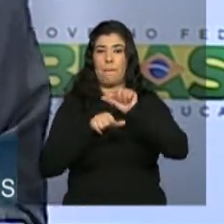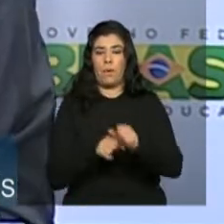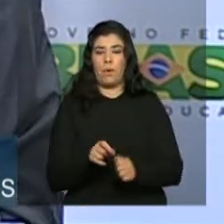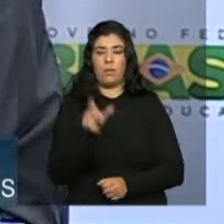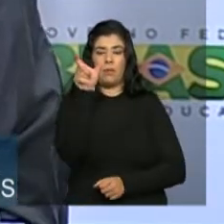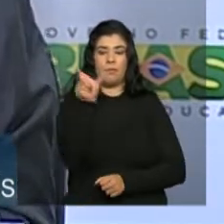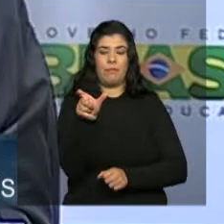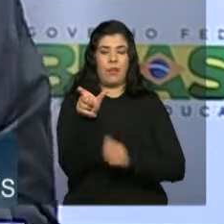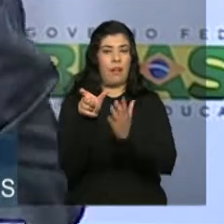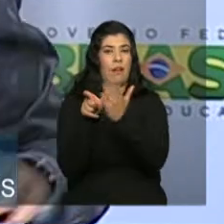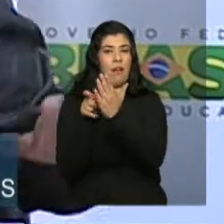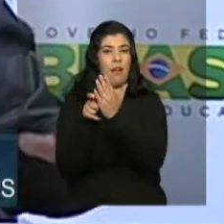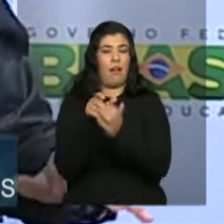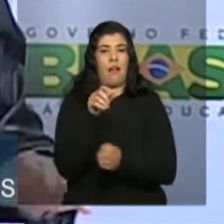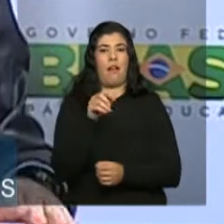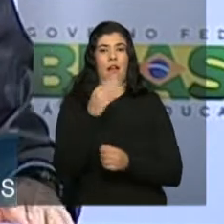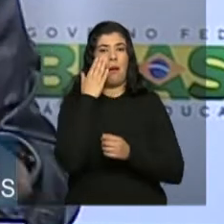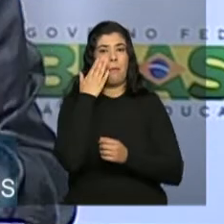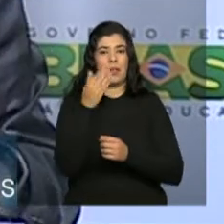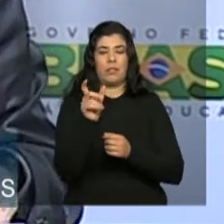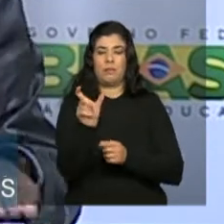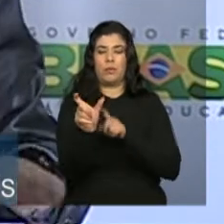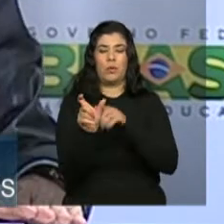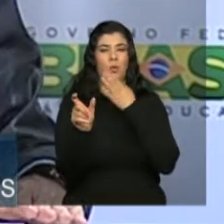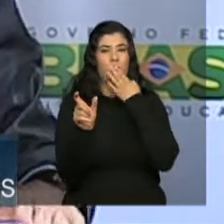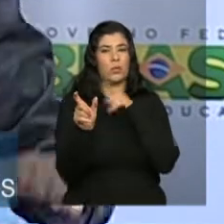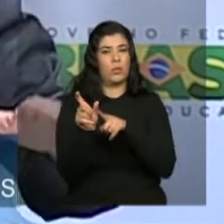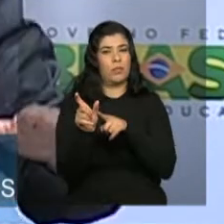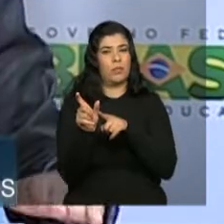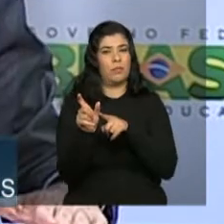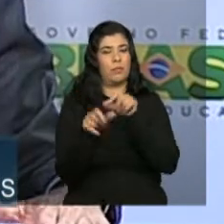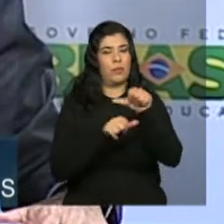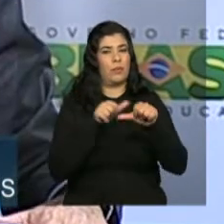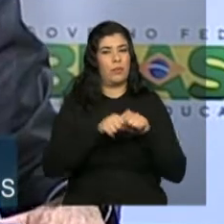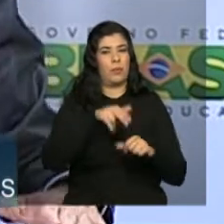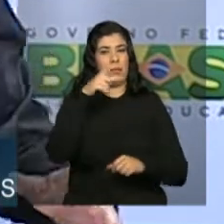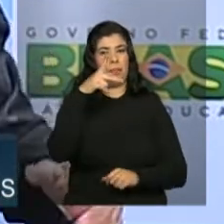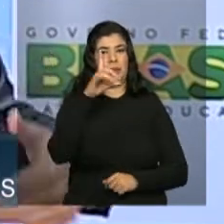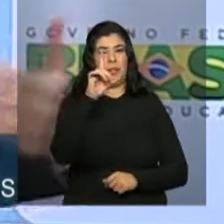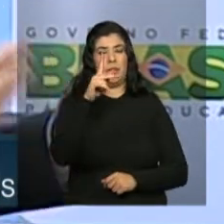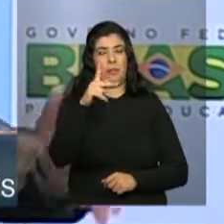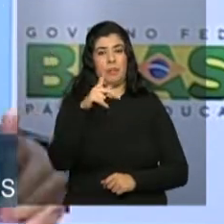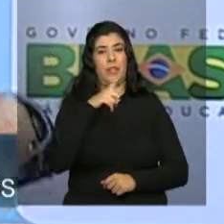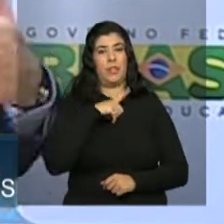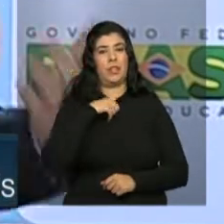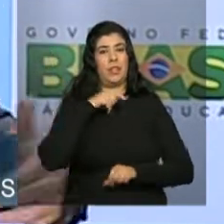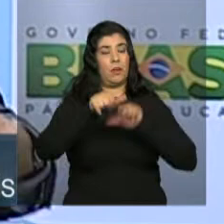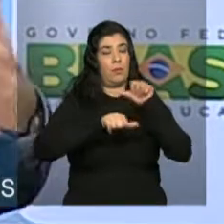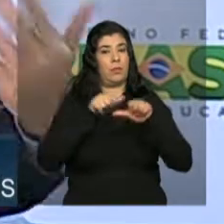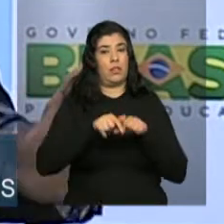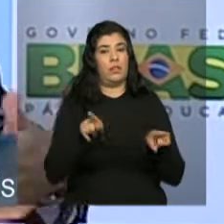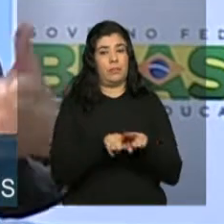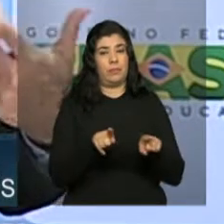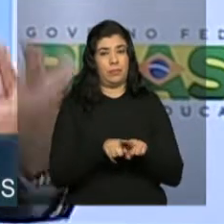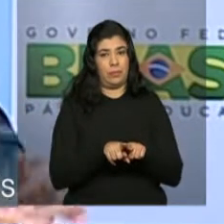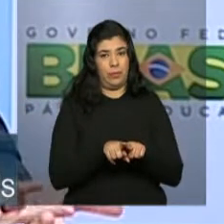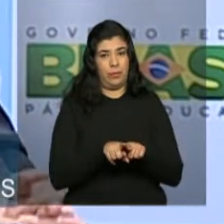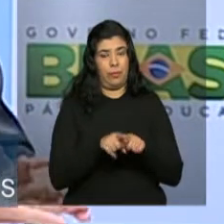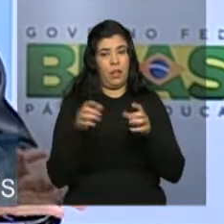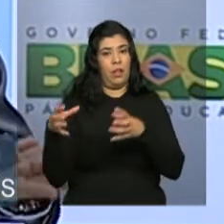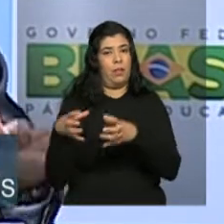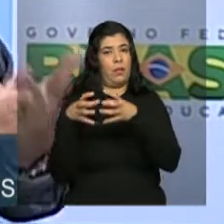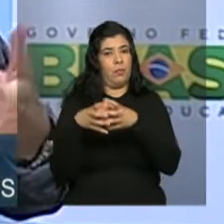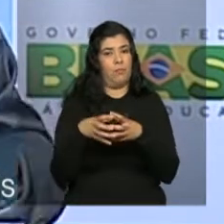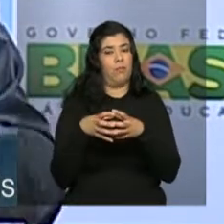análise Mas se a gente fala na PDP rolo medicamento que exatamente igual a esse tem um processo de assimilação seja se vence uma etapa